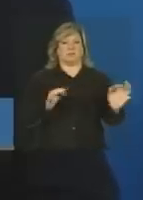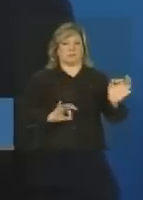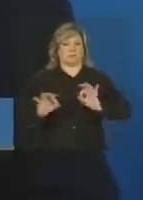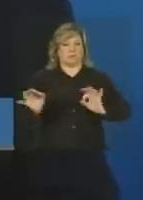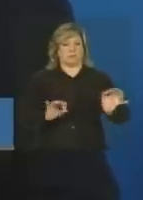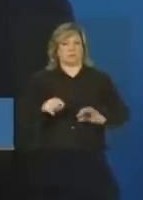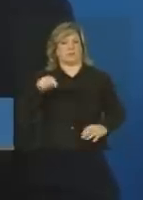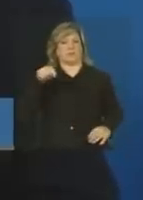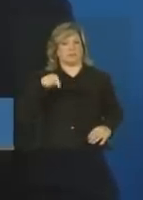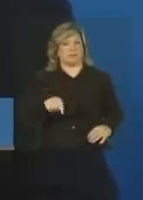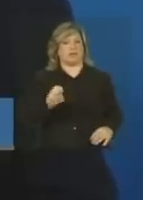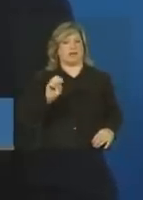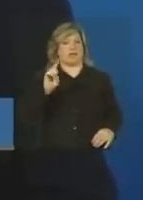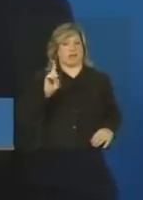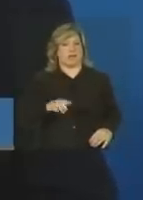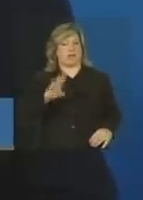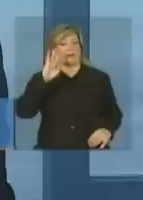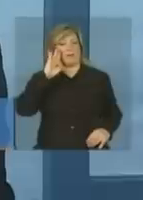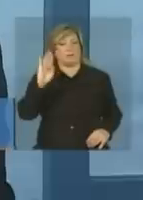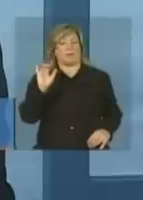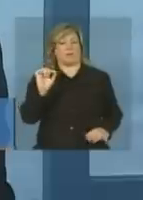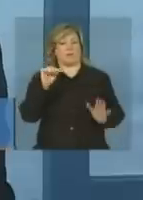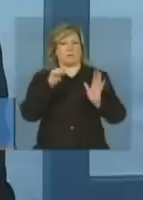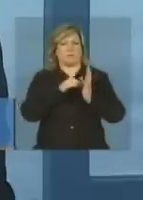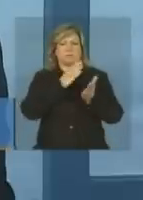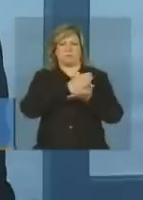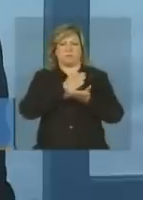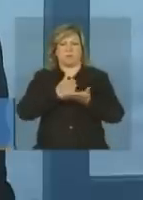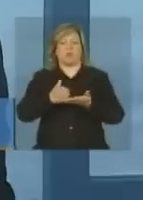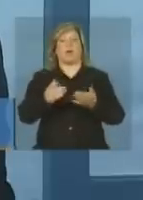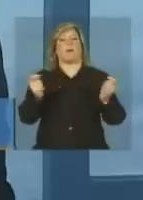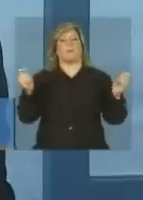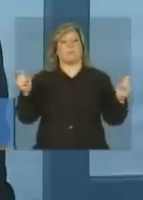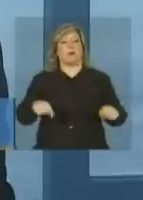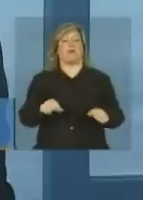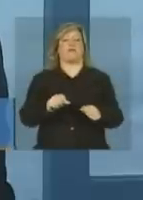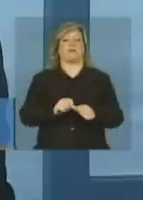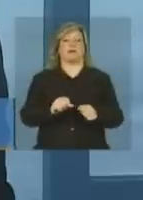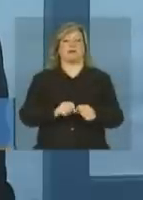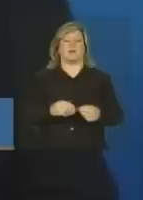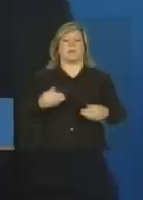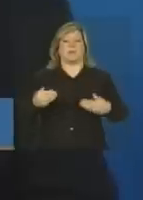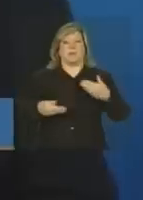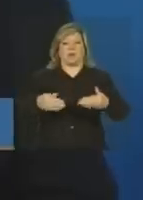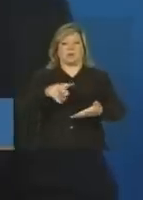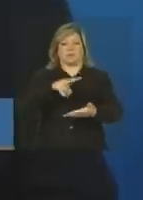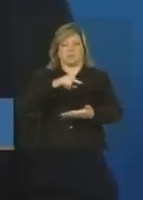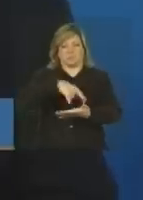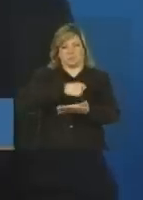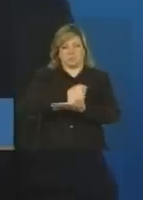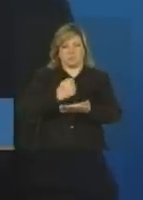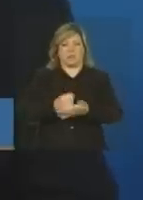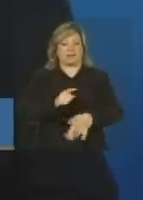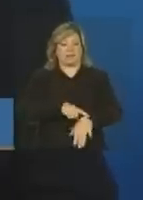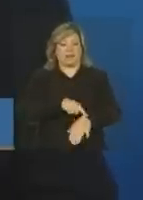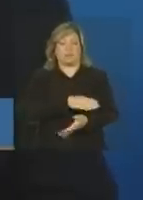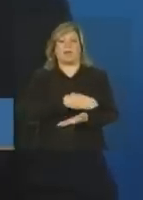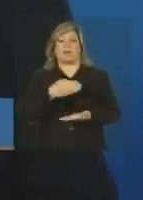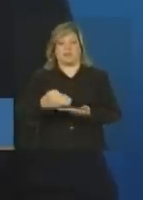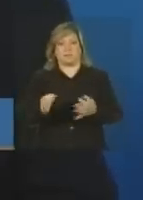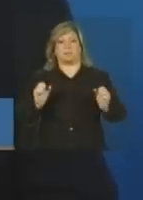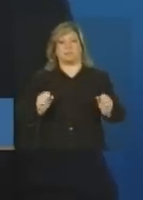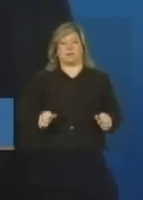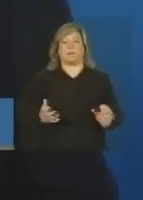é pontual, você poderia fazer um processo de contratação por tempo determinado.